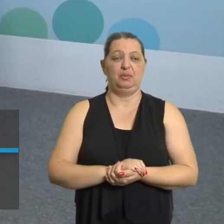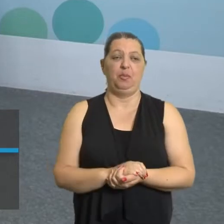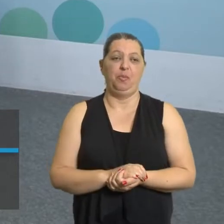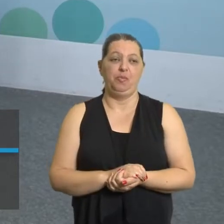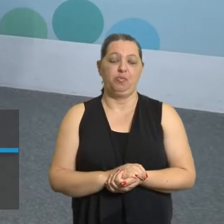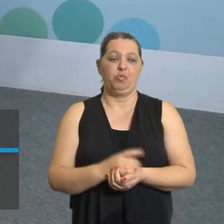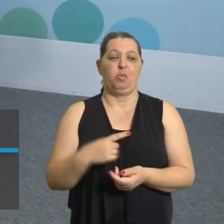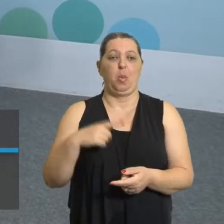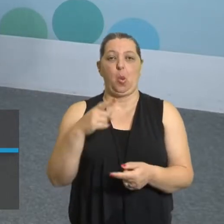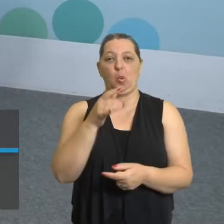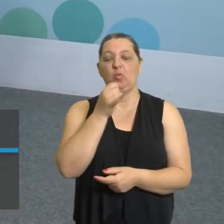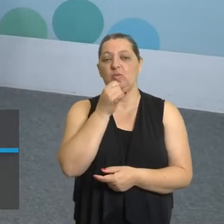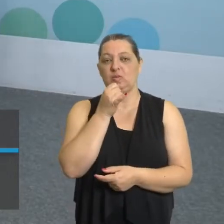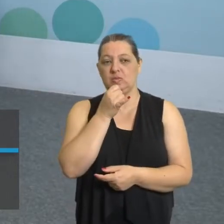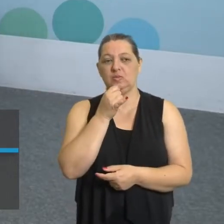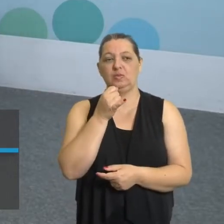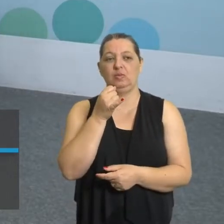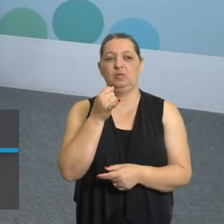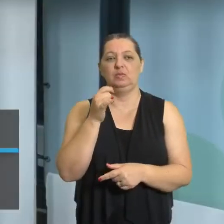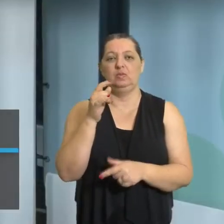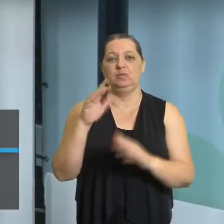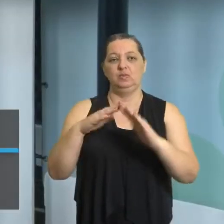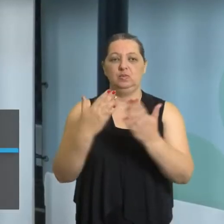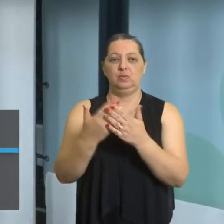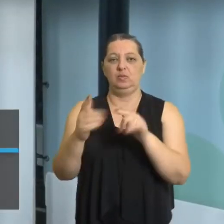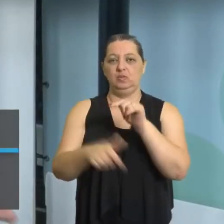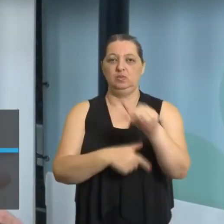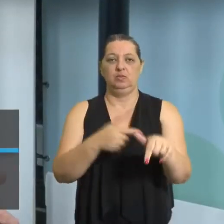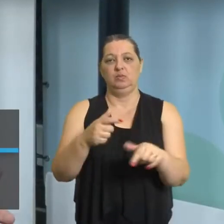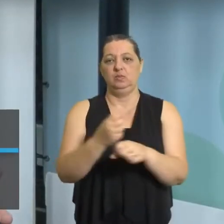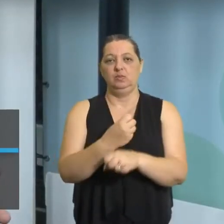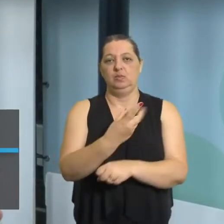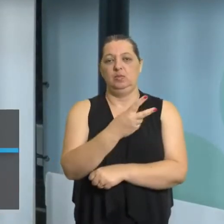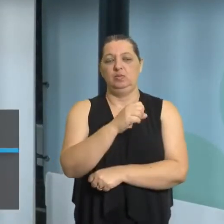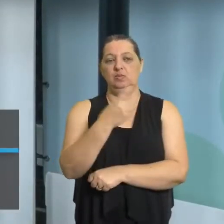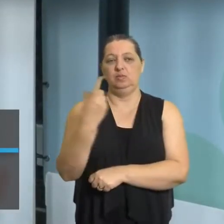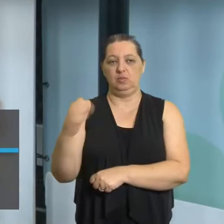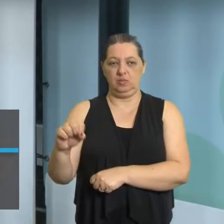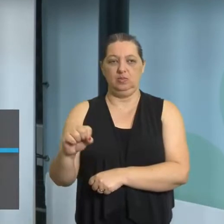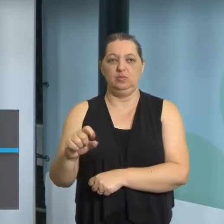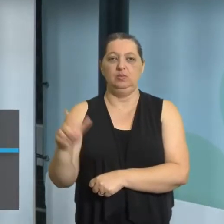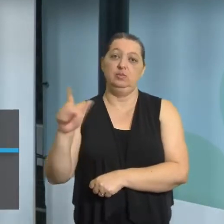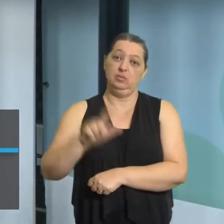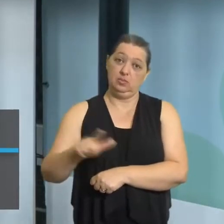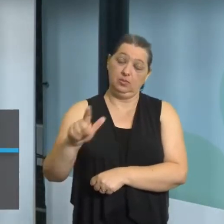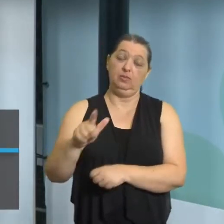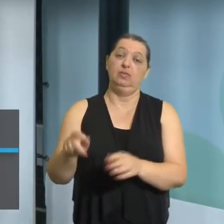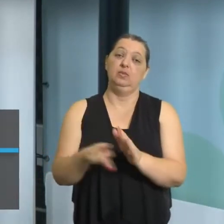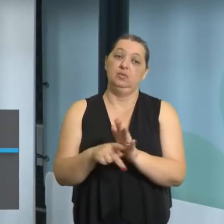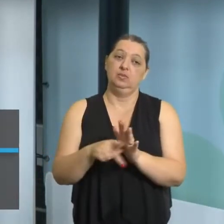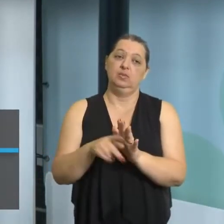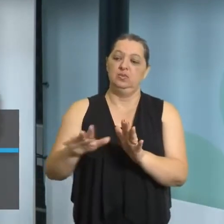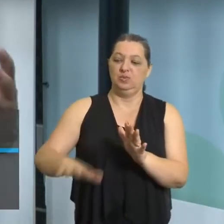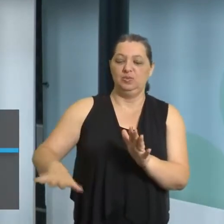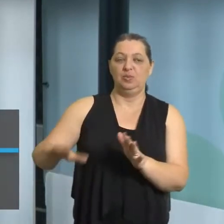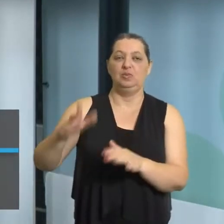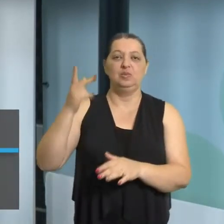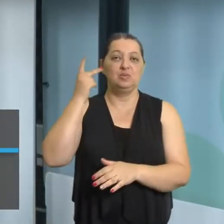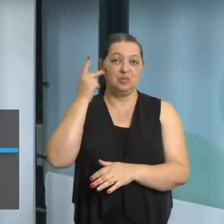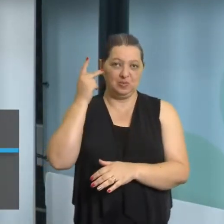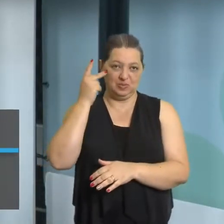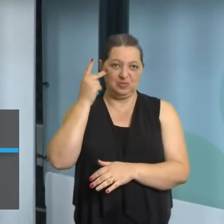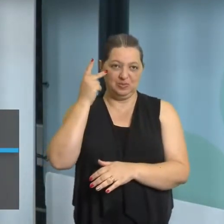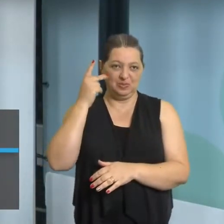tenho um exemplo também de uma escola que eu trabalhei em 2018 que é o Orestes Guimarães aqui claro que a gente vai falar uma realidade mais região metropolitana de São Paulo